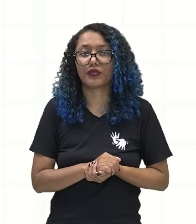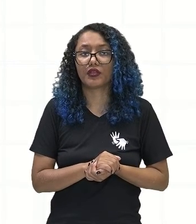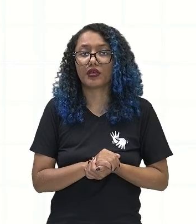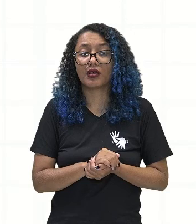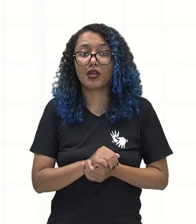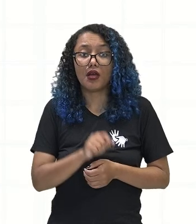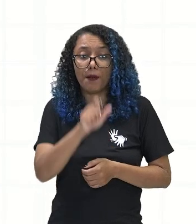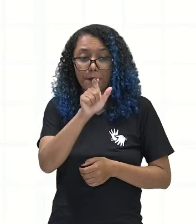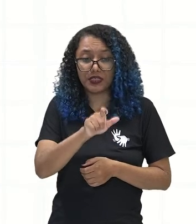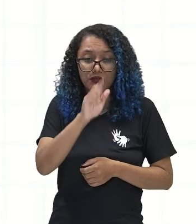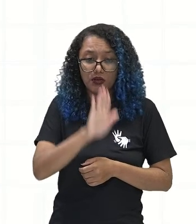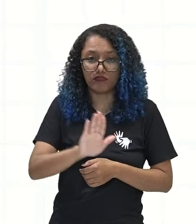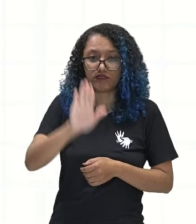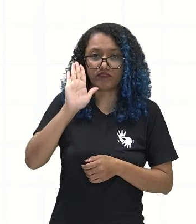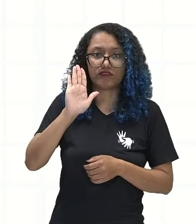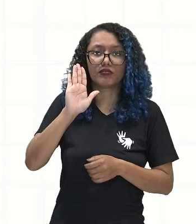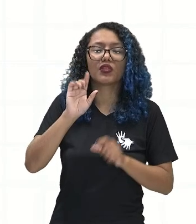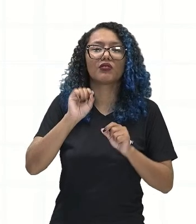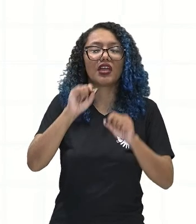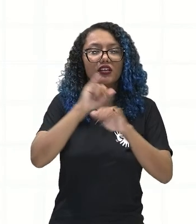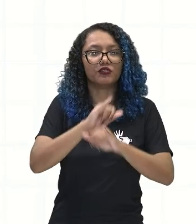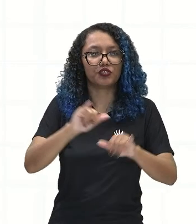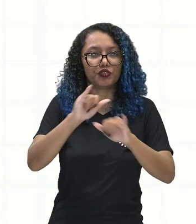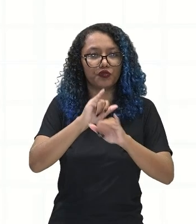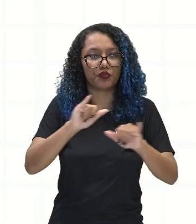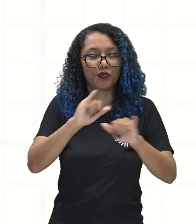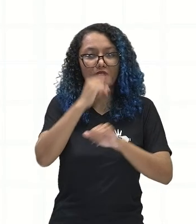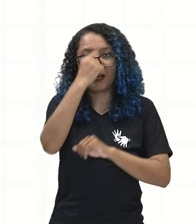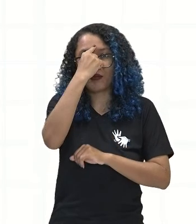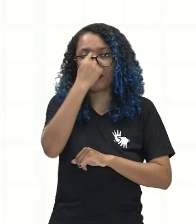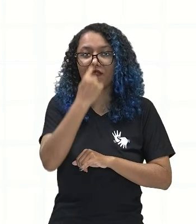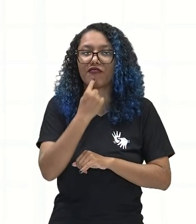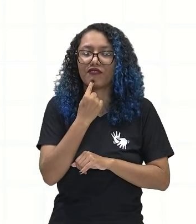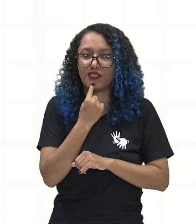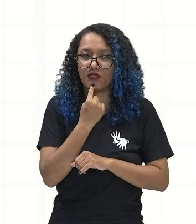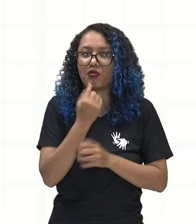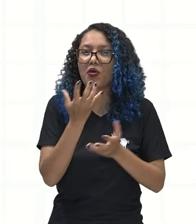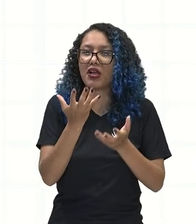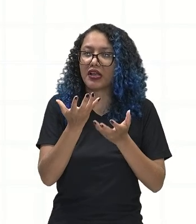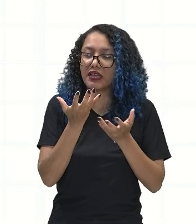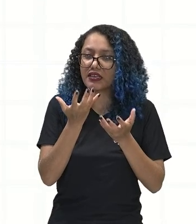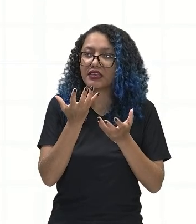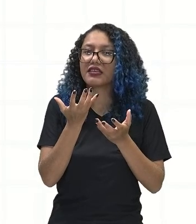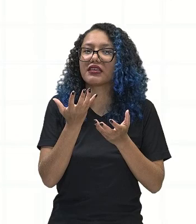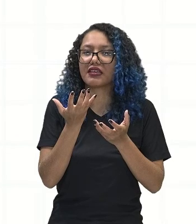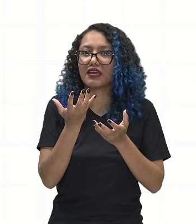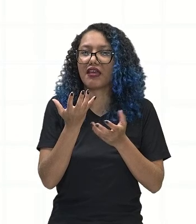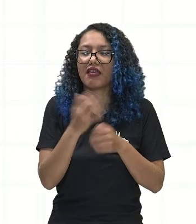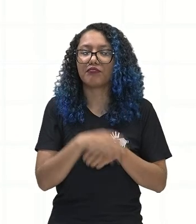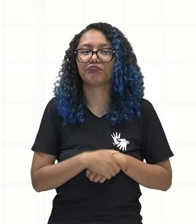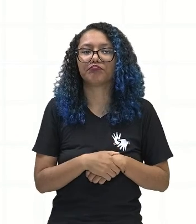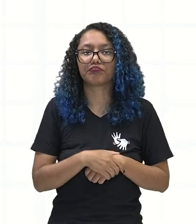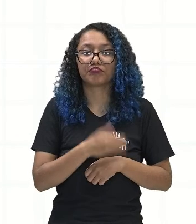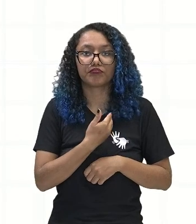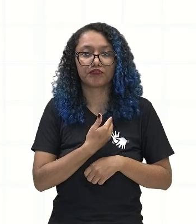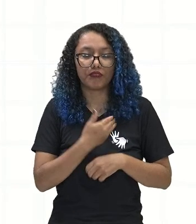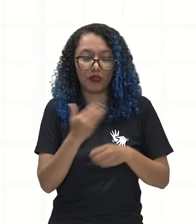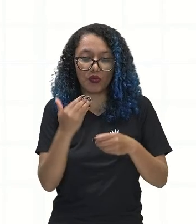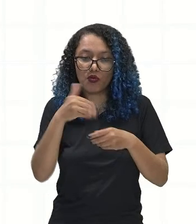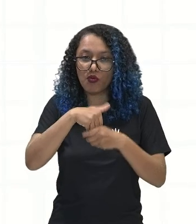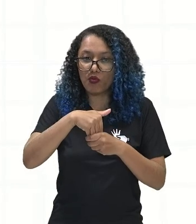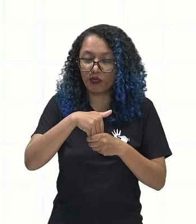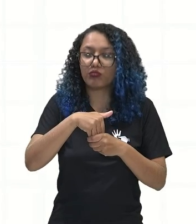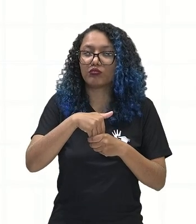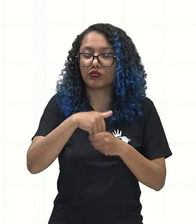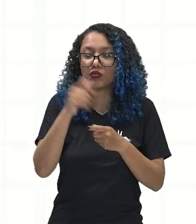um candidato que está pleiteando um cargo público. E aí você tem que ficar muito atento, conhecer o histórico dessa